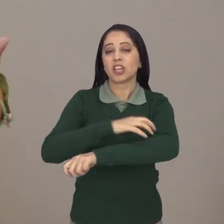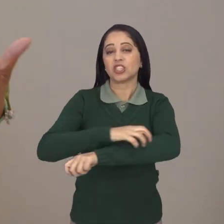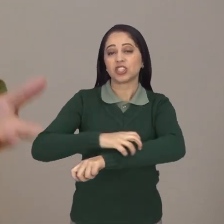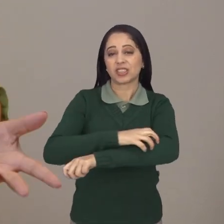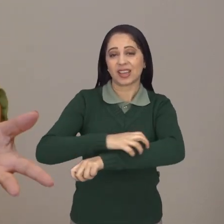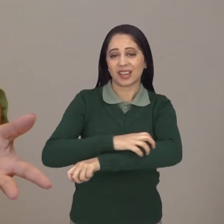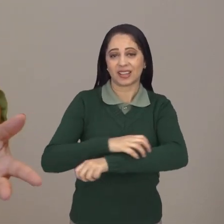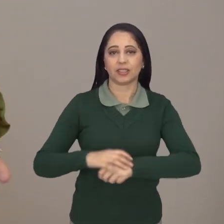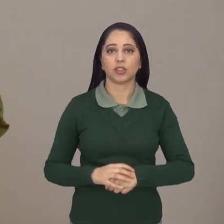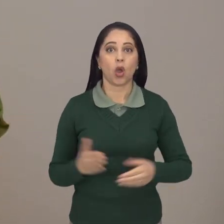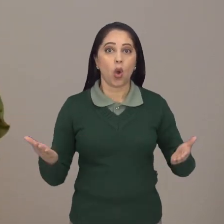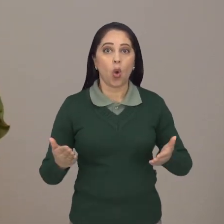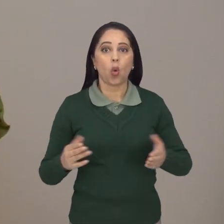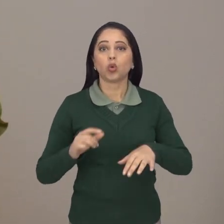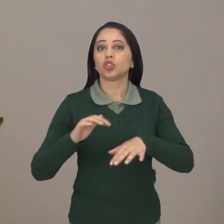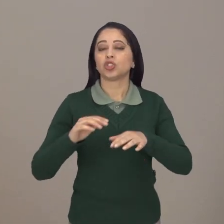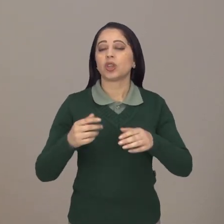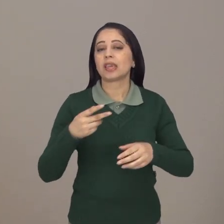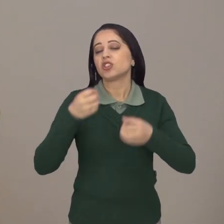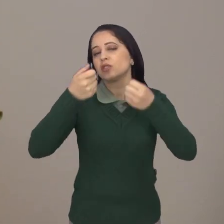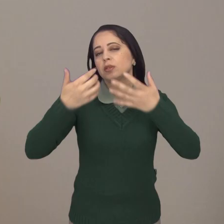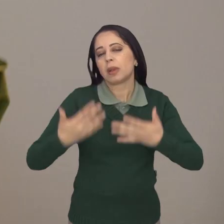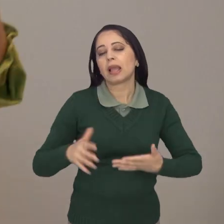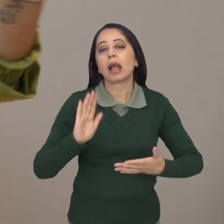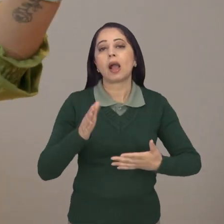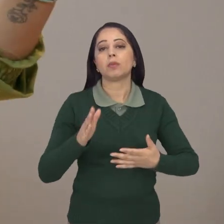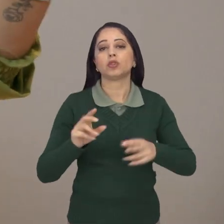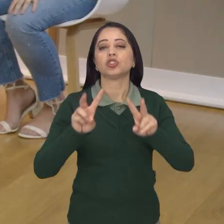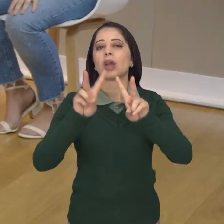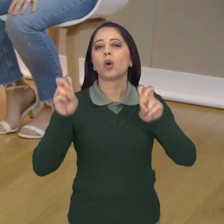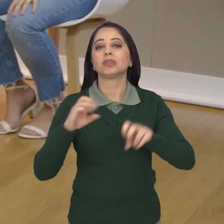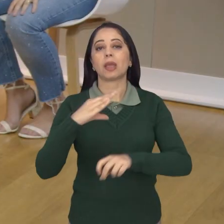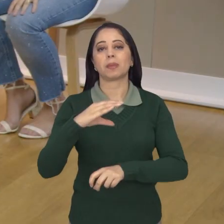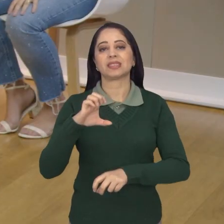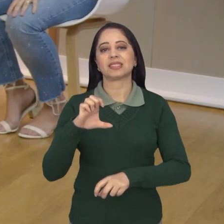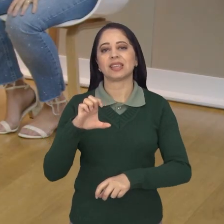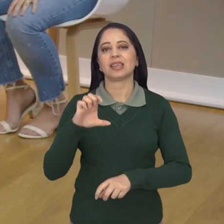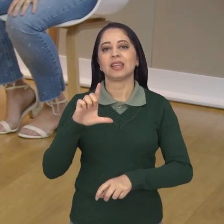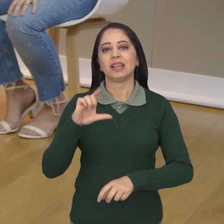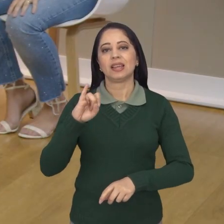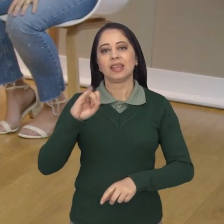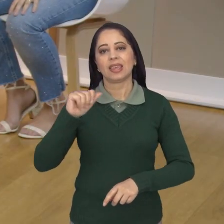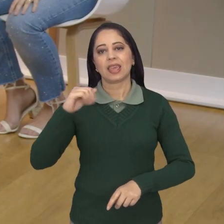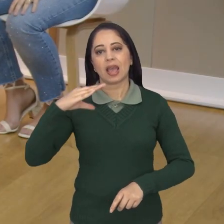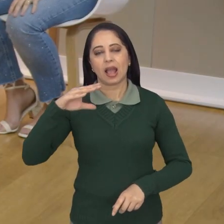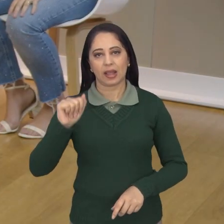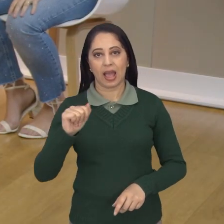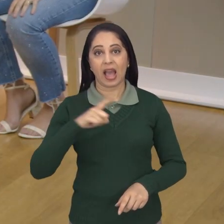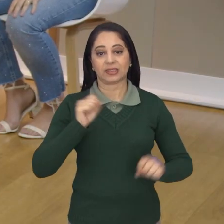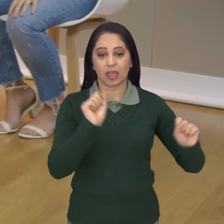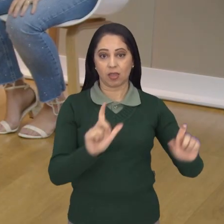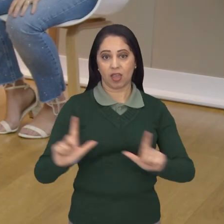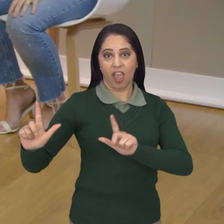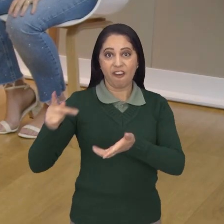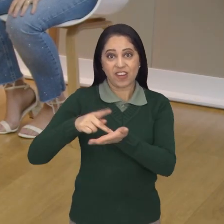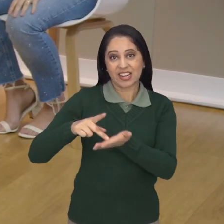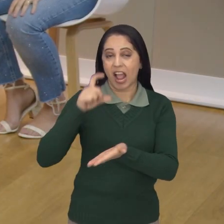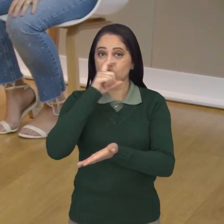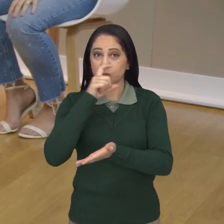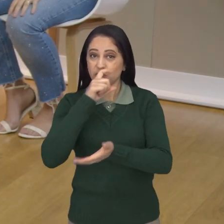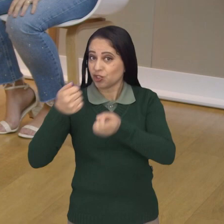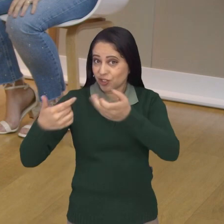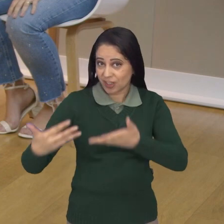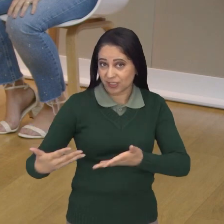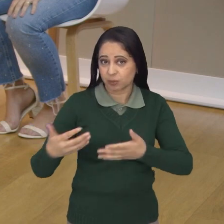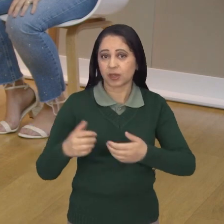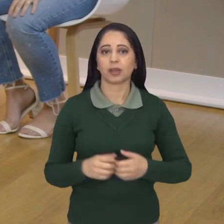sobre a celíaca, né? E agora a gente tem um quadro aqui com mitos e verdades. Por favor, Matheus, coloca pra gente. Vamos lá,